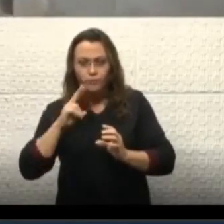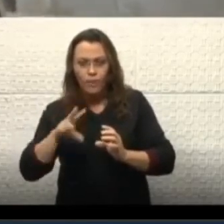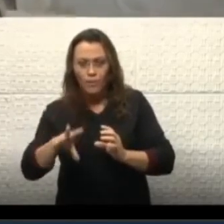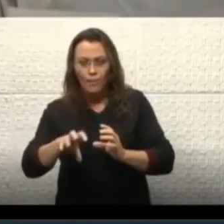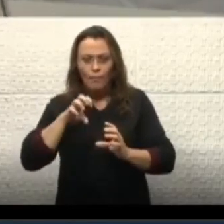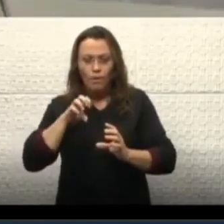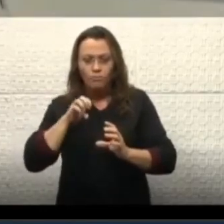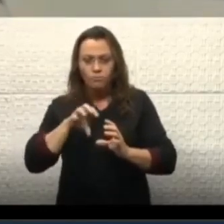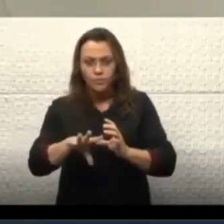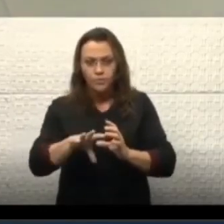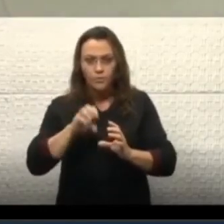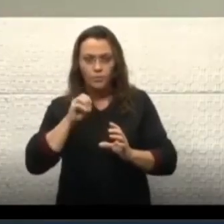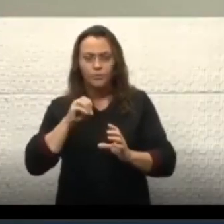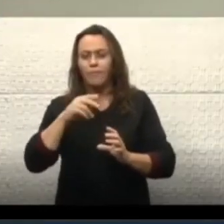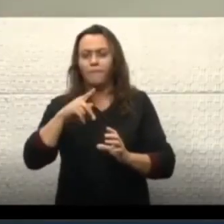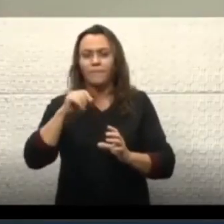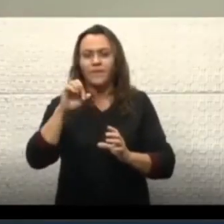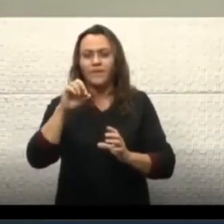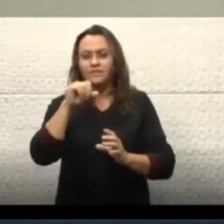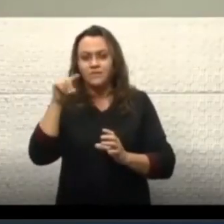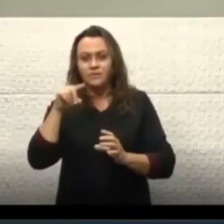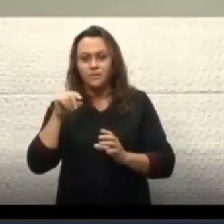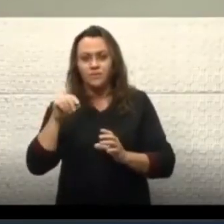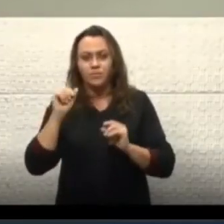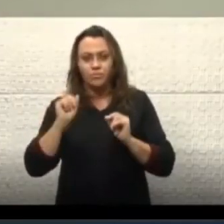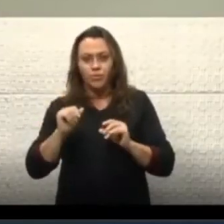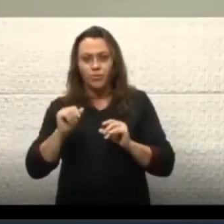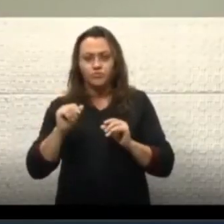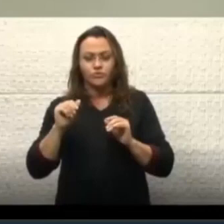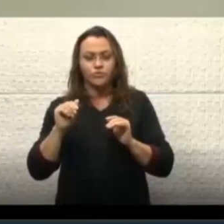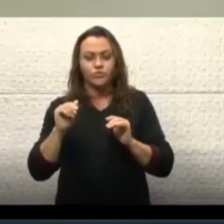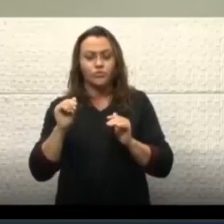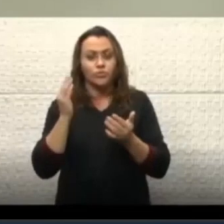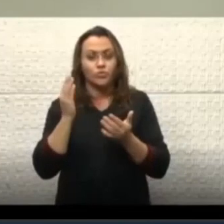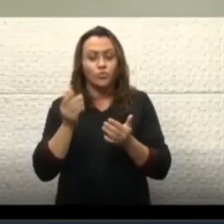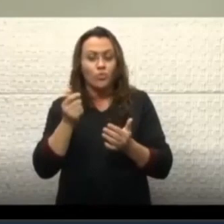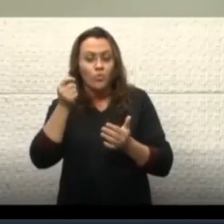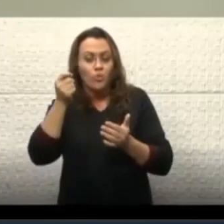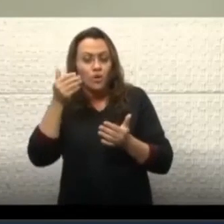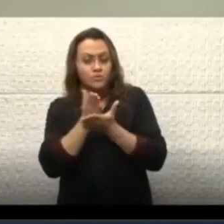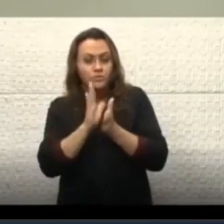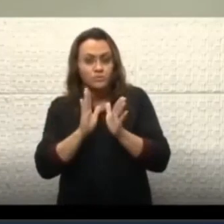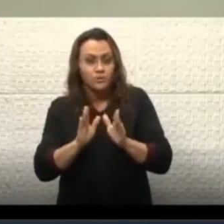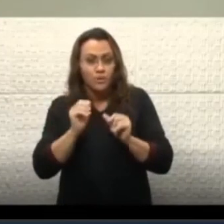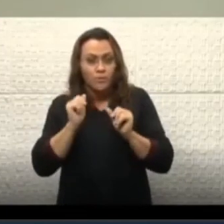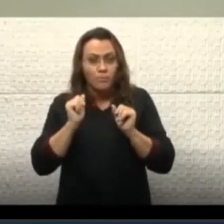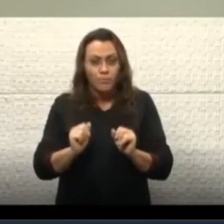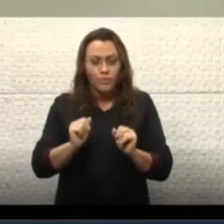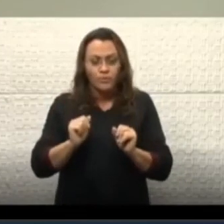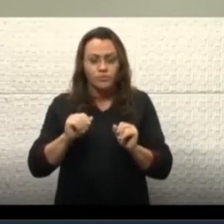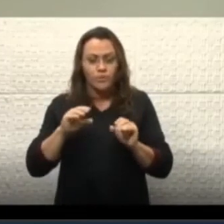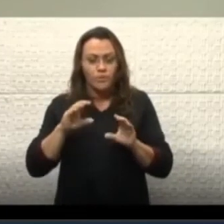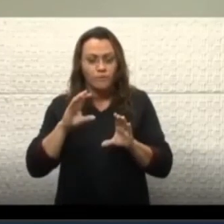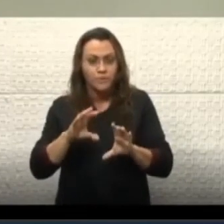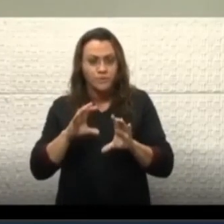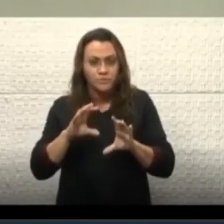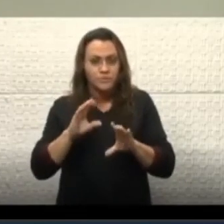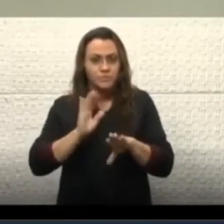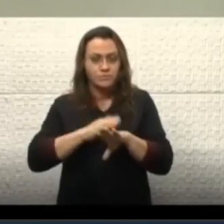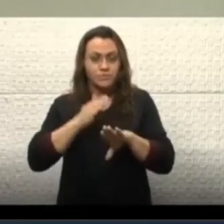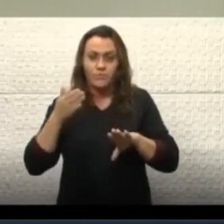sendo puxada. Nesse finalzinho, você pode aumentar um pouco mais a pressão, porque o volume de líquido já é menor, e esse volume de líquido menor